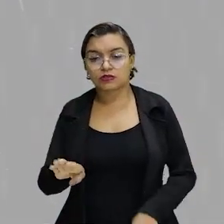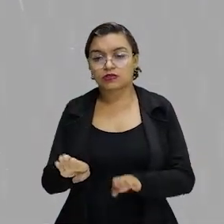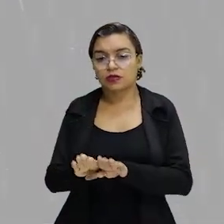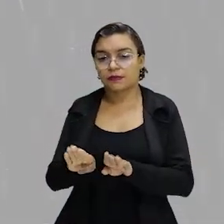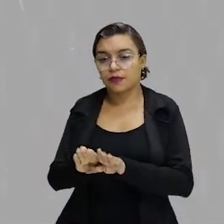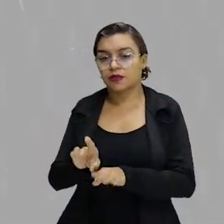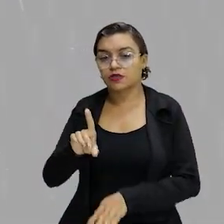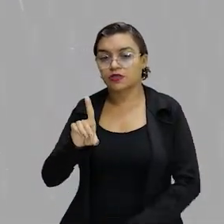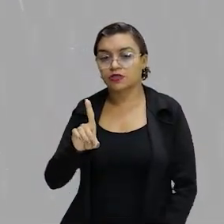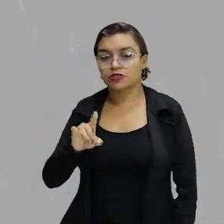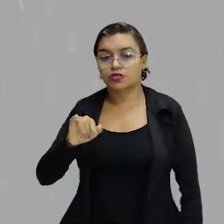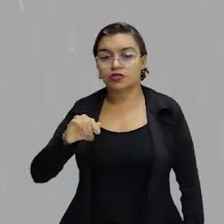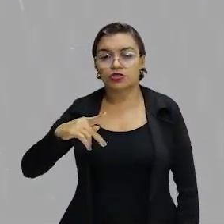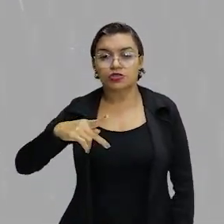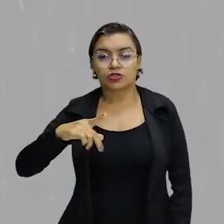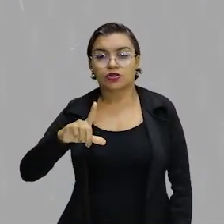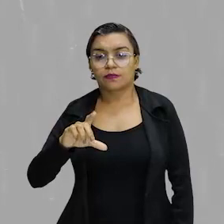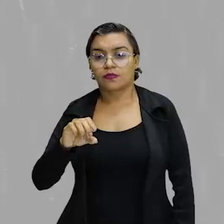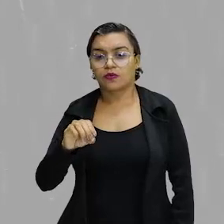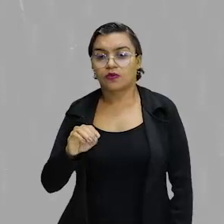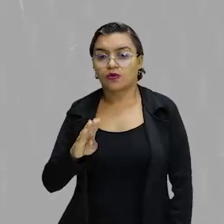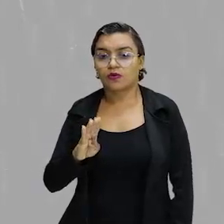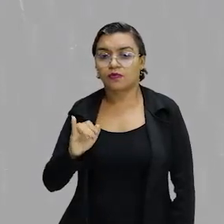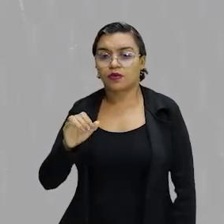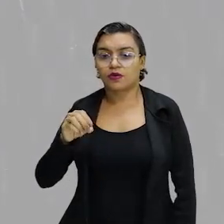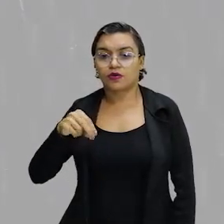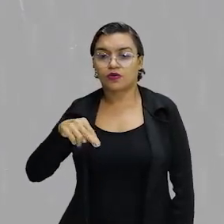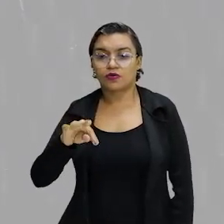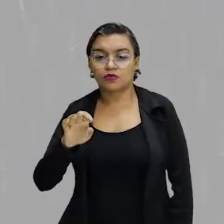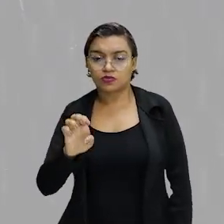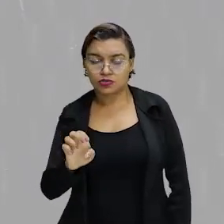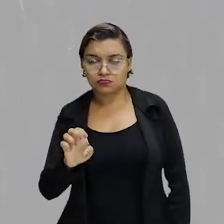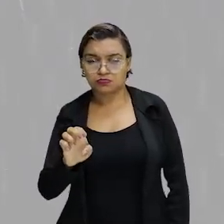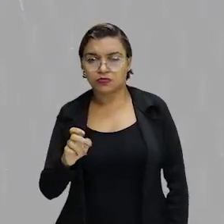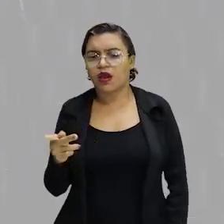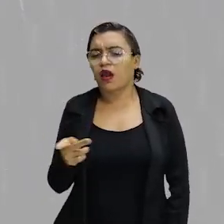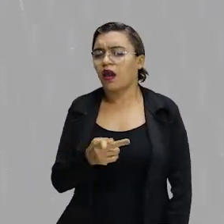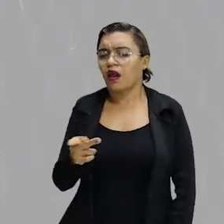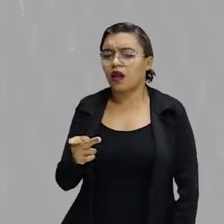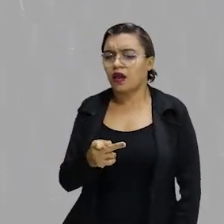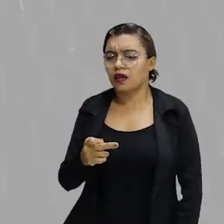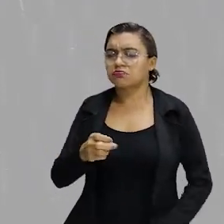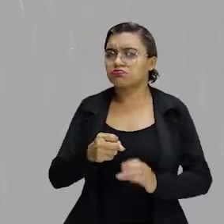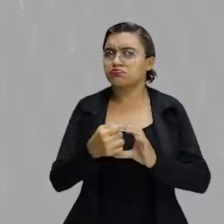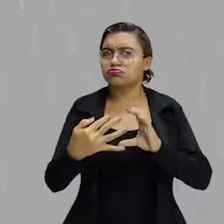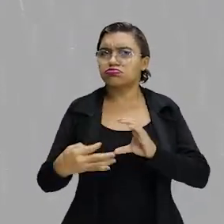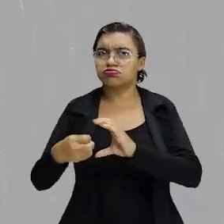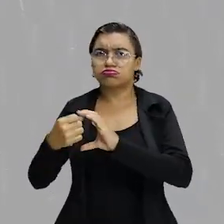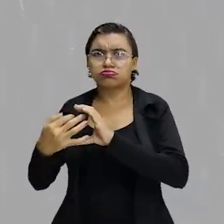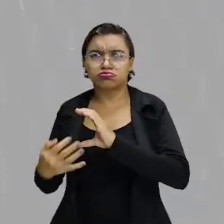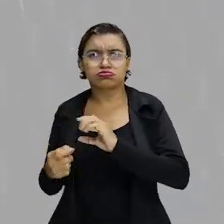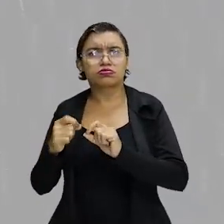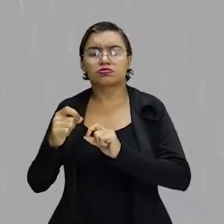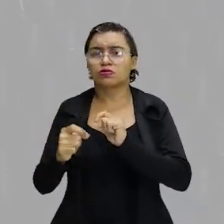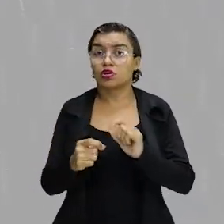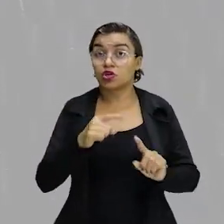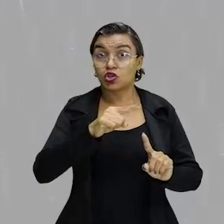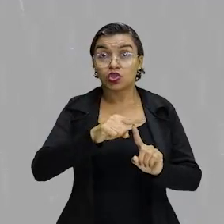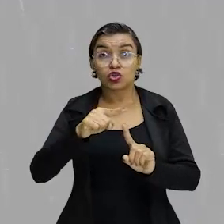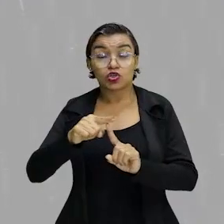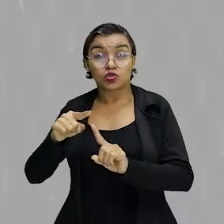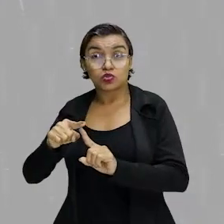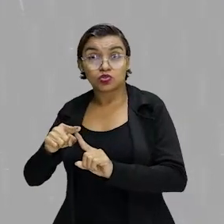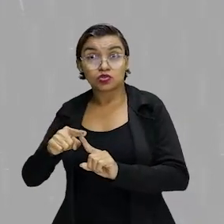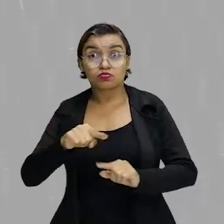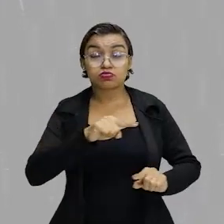Pessoal, esses ciclos de vida eles são classificados de acordo com os tipos de indivíduos que estão